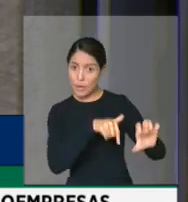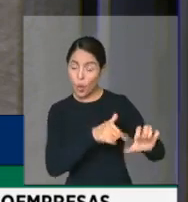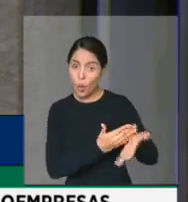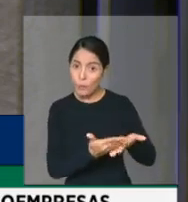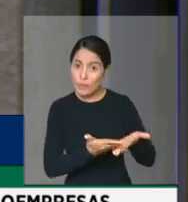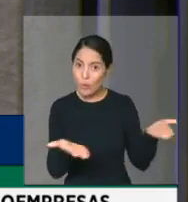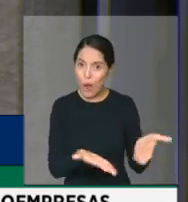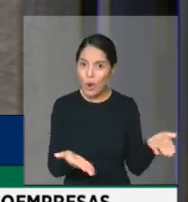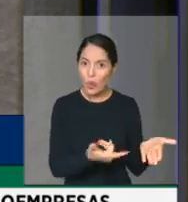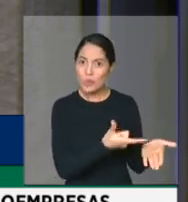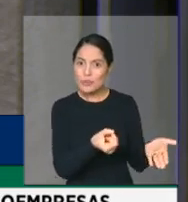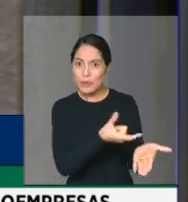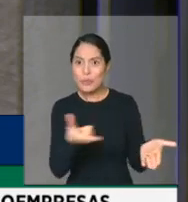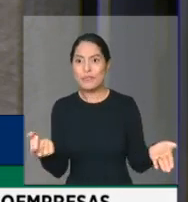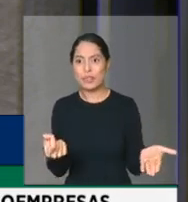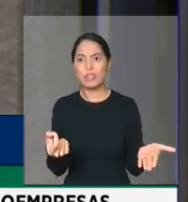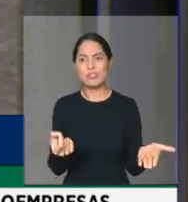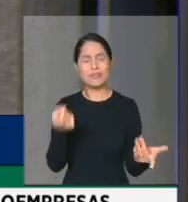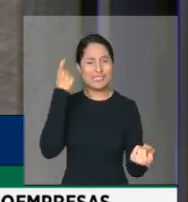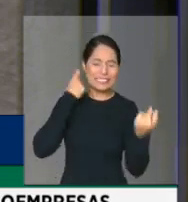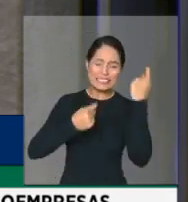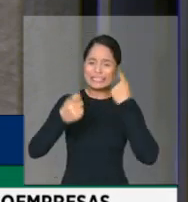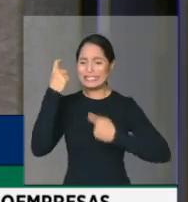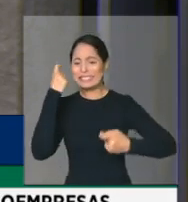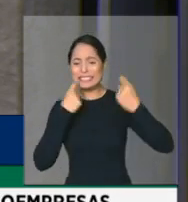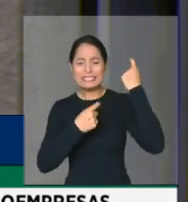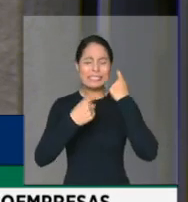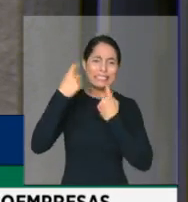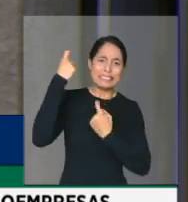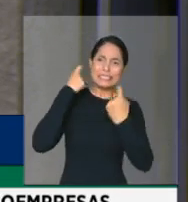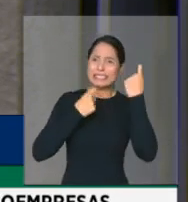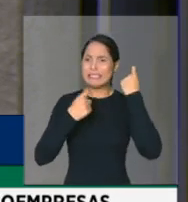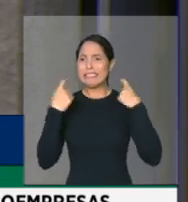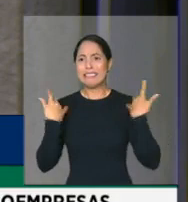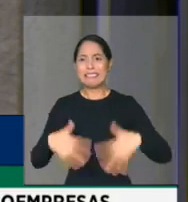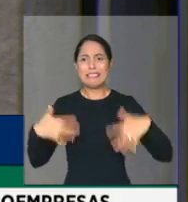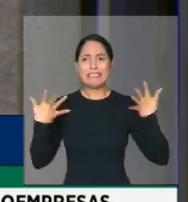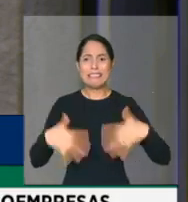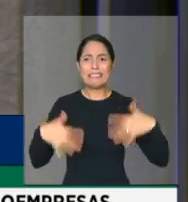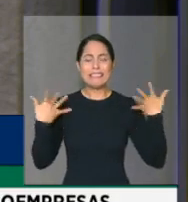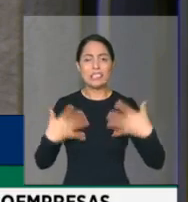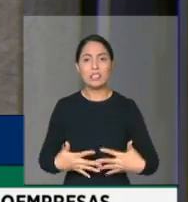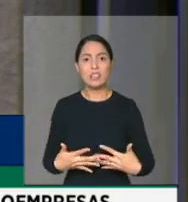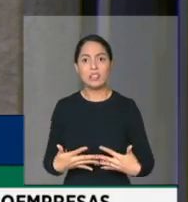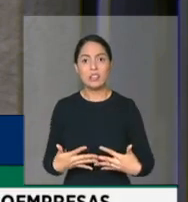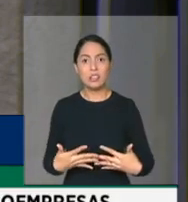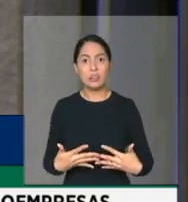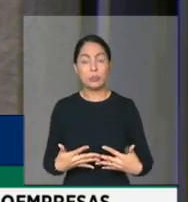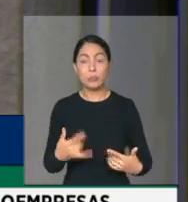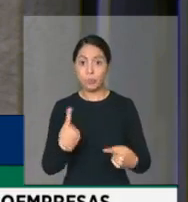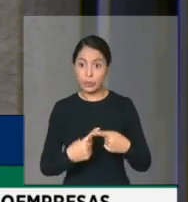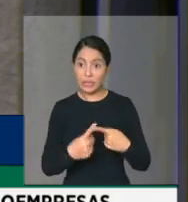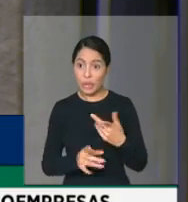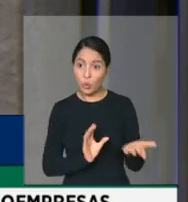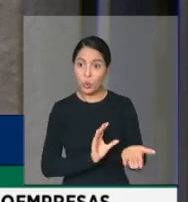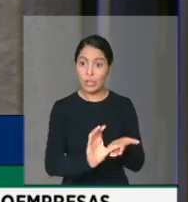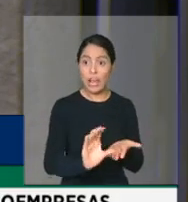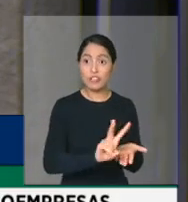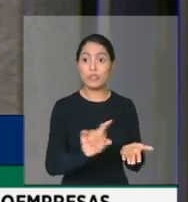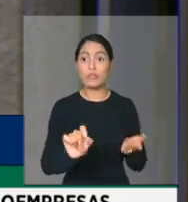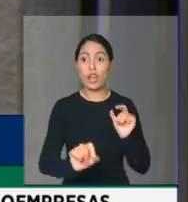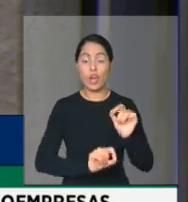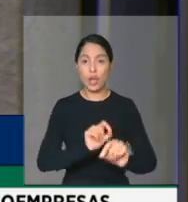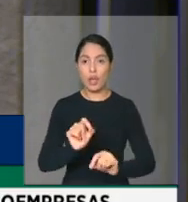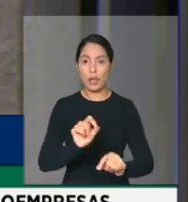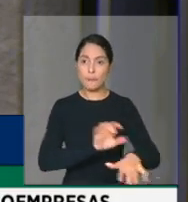empresa agora em 2020, que estava preocupado, uma vez que o tamanho do crédito vai ser proporcional